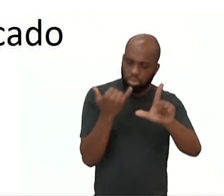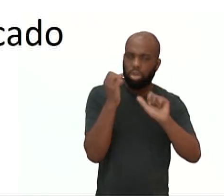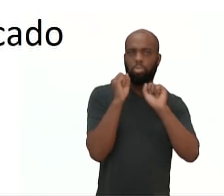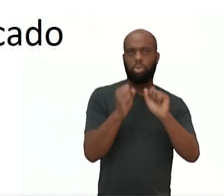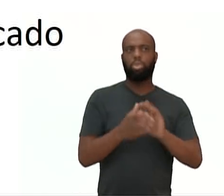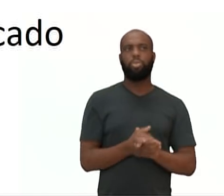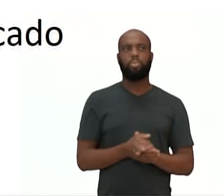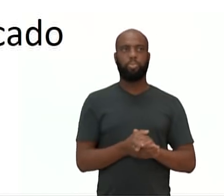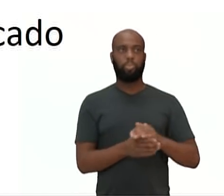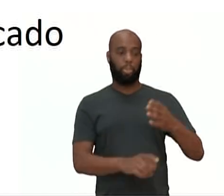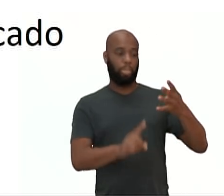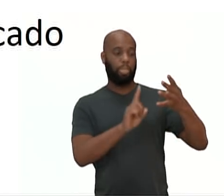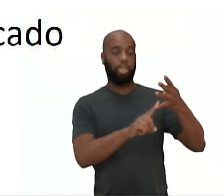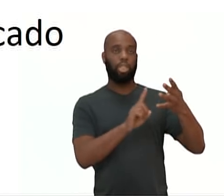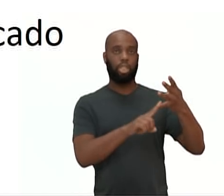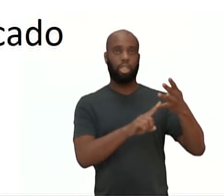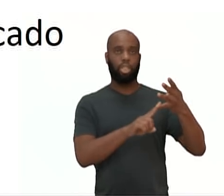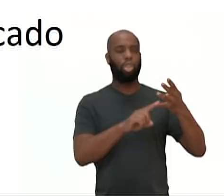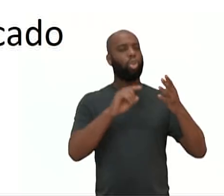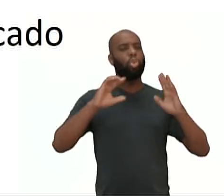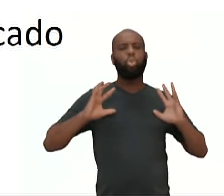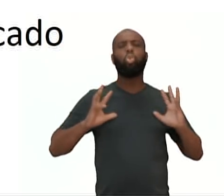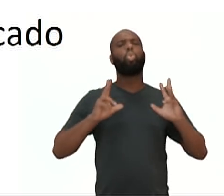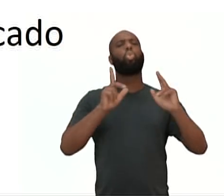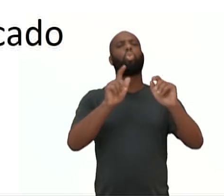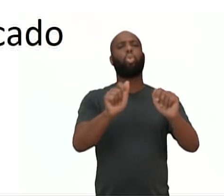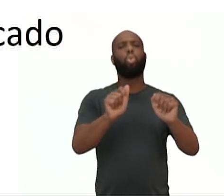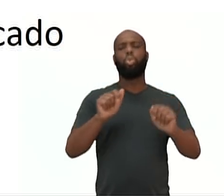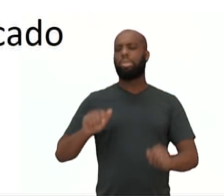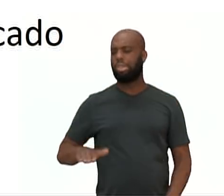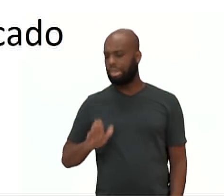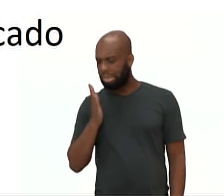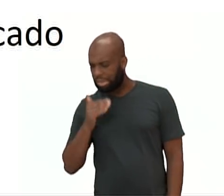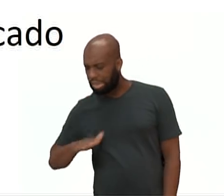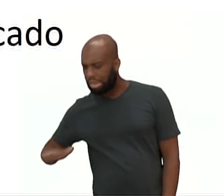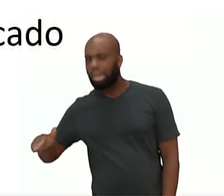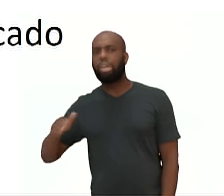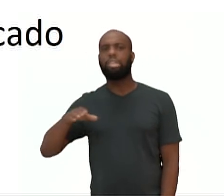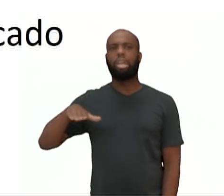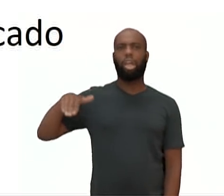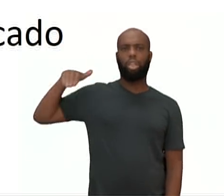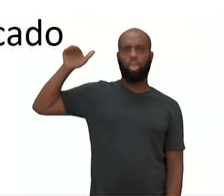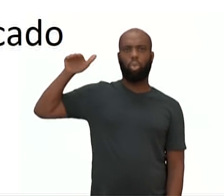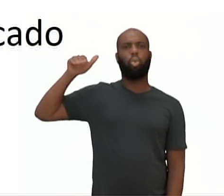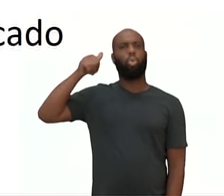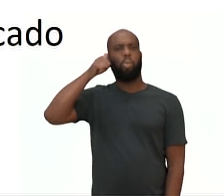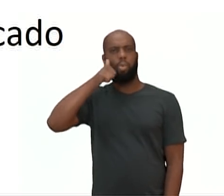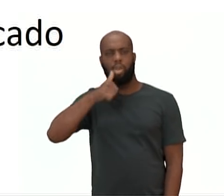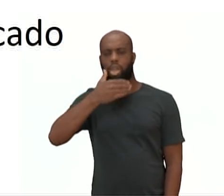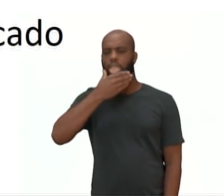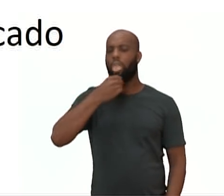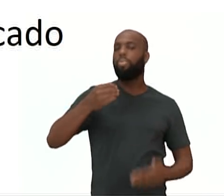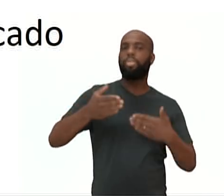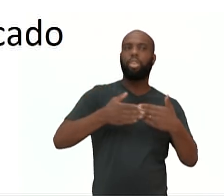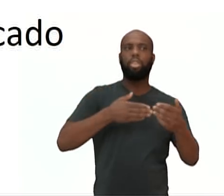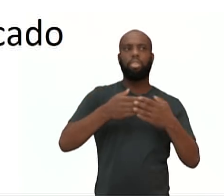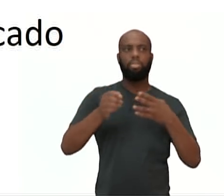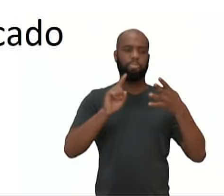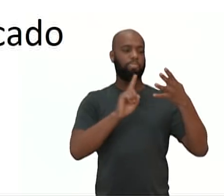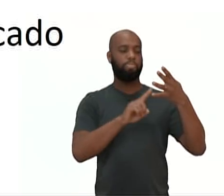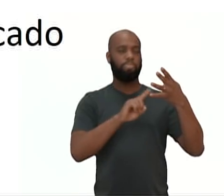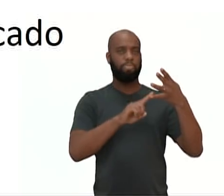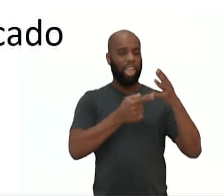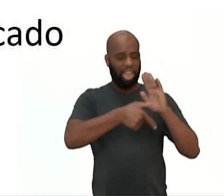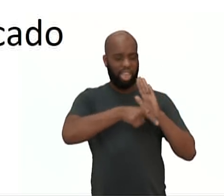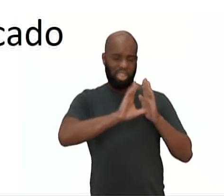fazer o lúdico. Ou é comum entre todos, sendo praticado por crianças, mulheres e homens. A gente acabou de falar no slide, né?